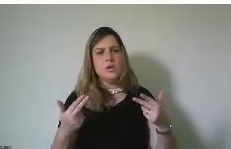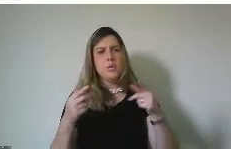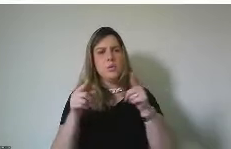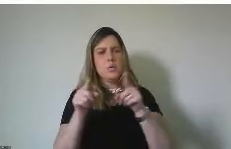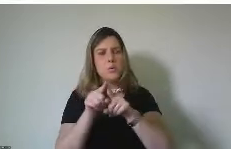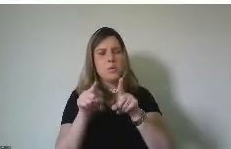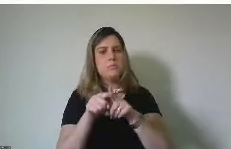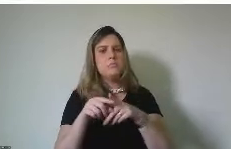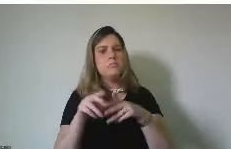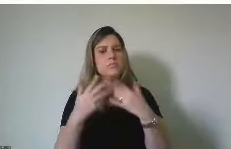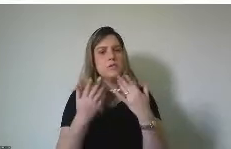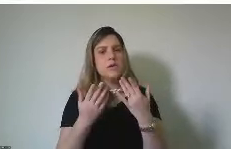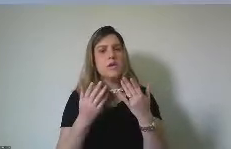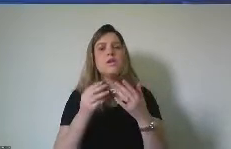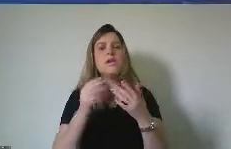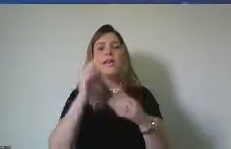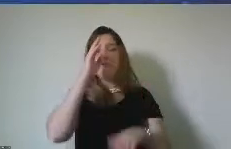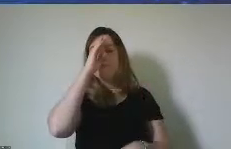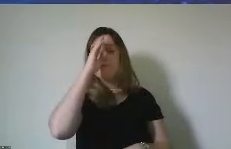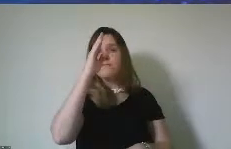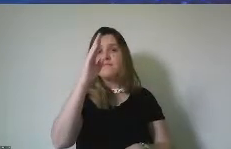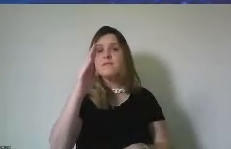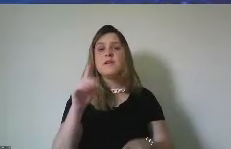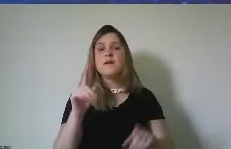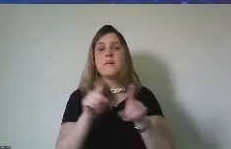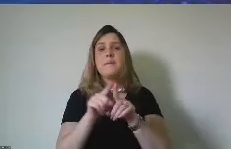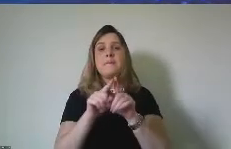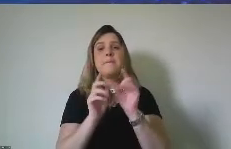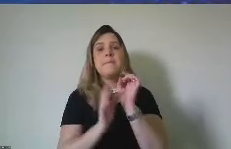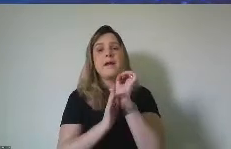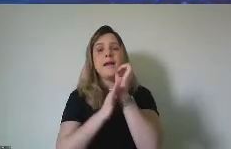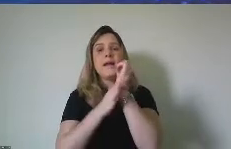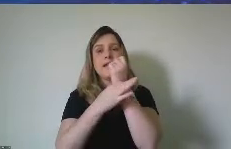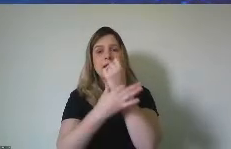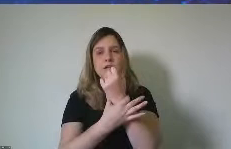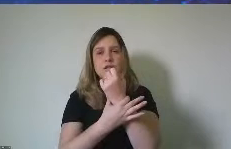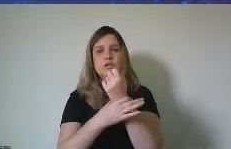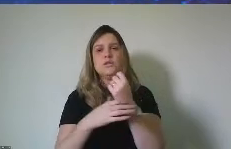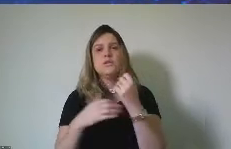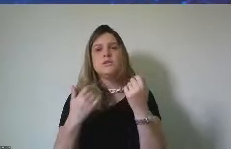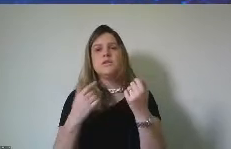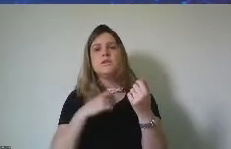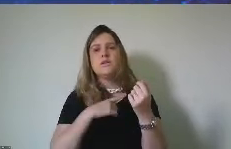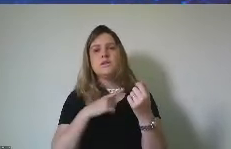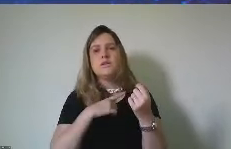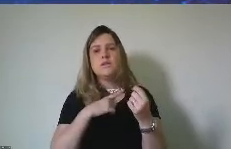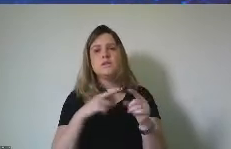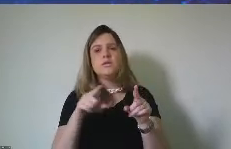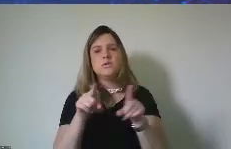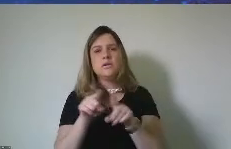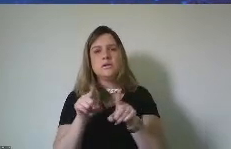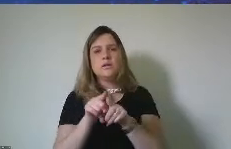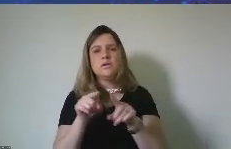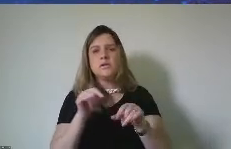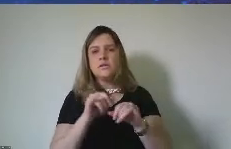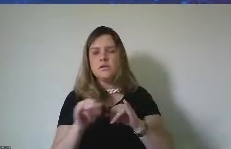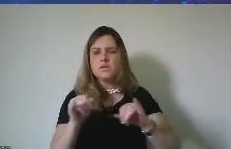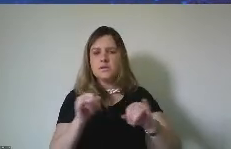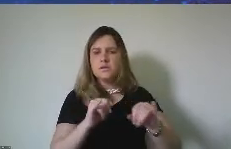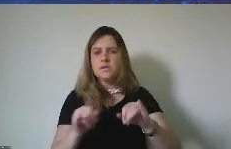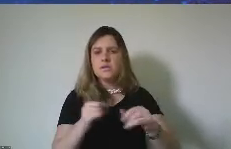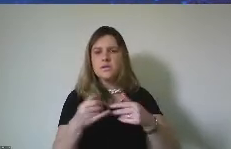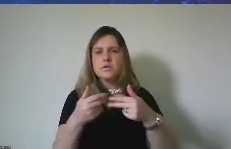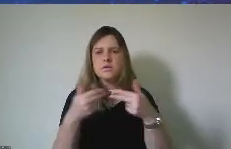serão fundamentais para garantir a coordenação entre Quem opera o sistema de transmissão o transmission sistema operator